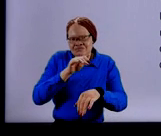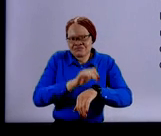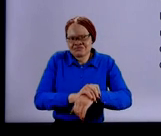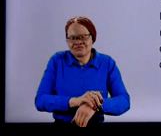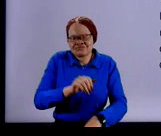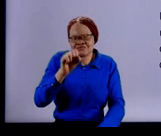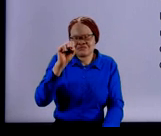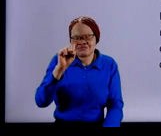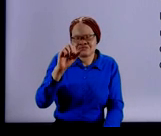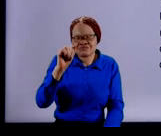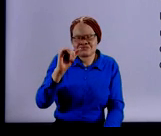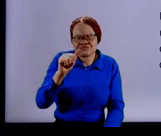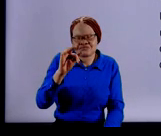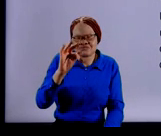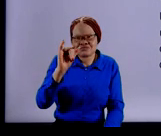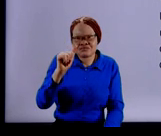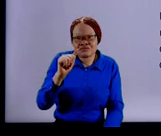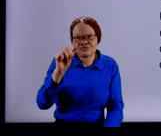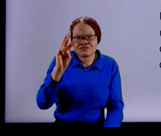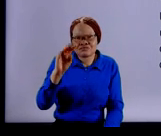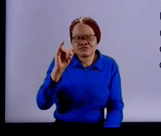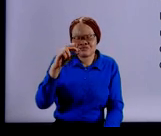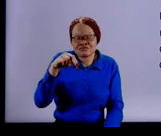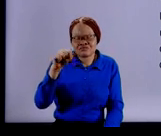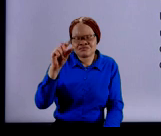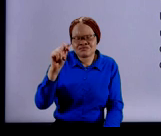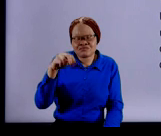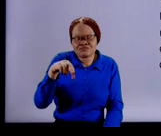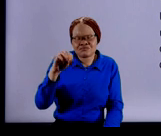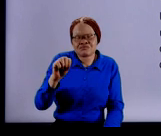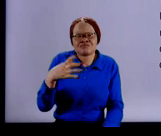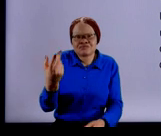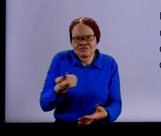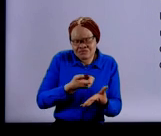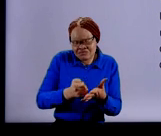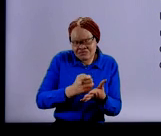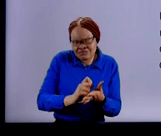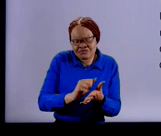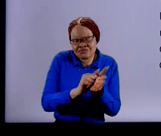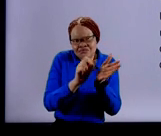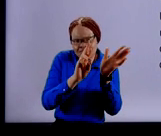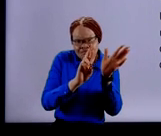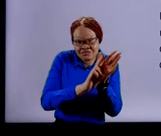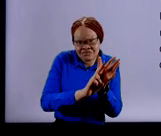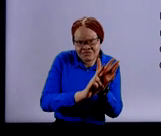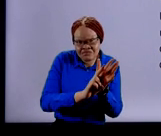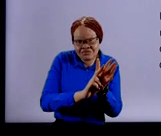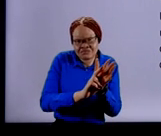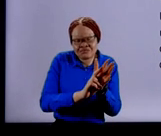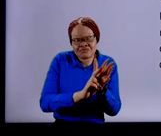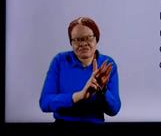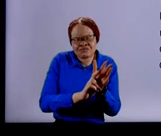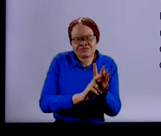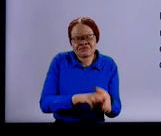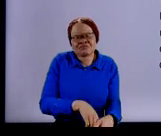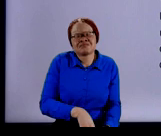e agora meninos nós vamos tentar encontrar aqui os artigos definidos